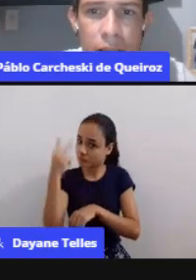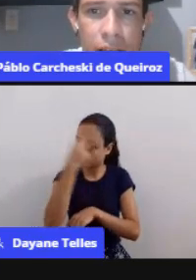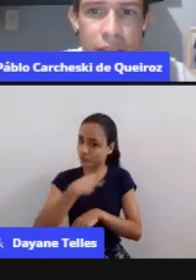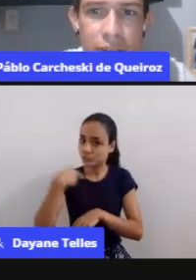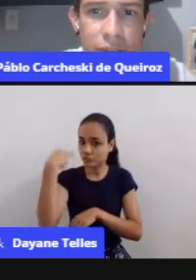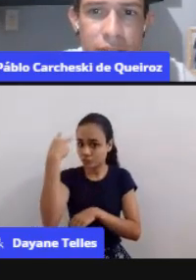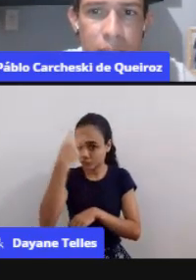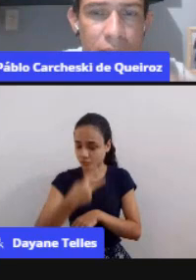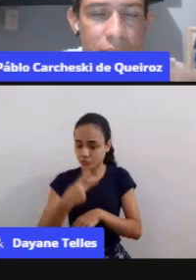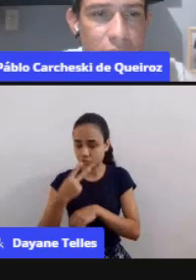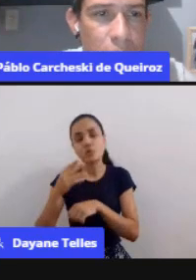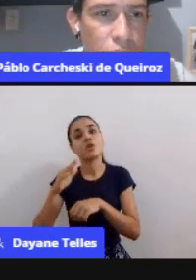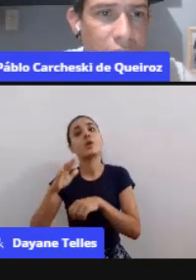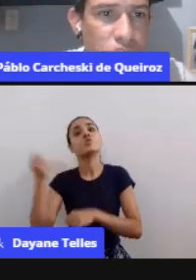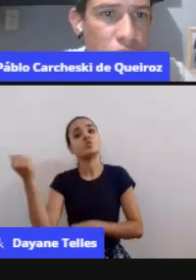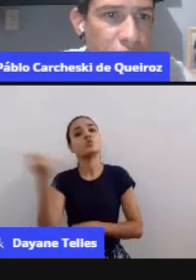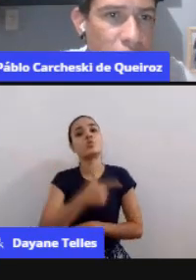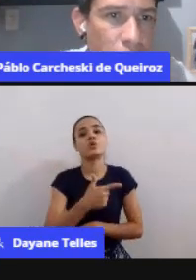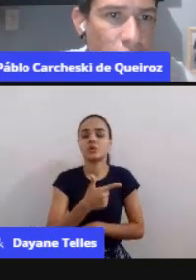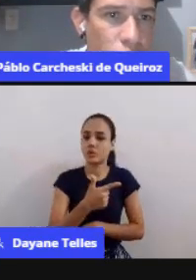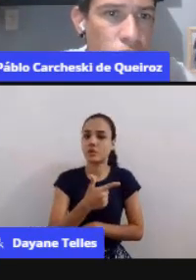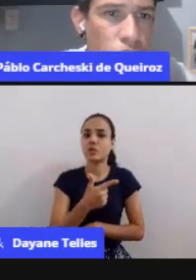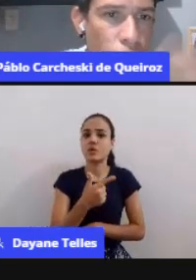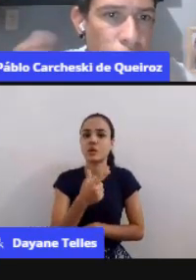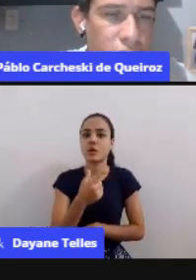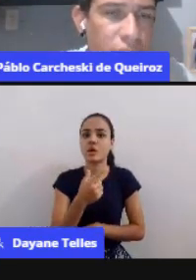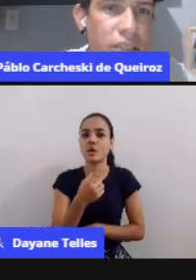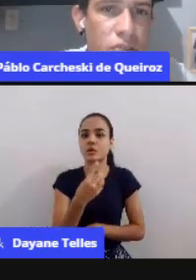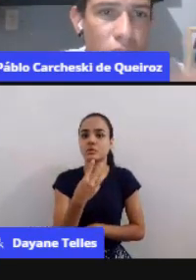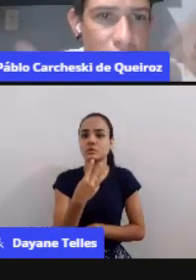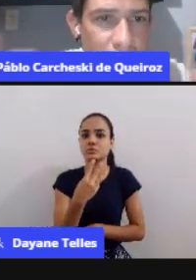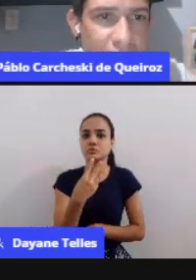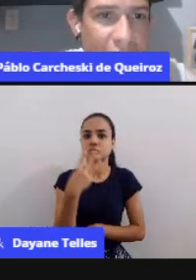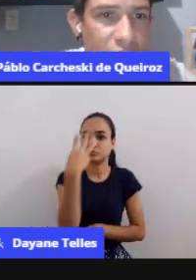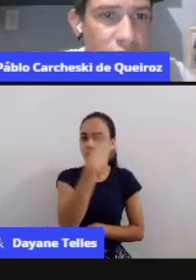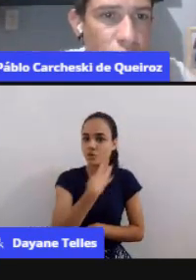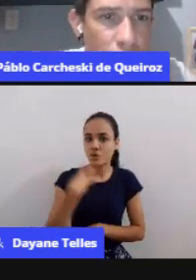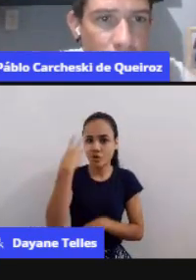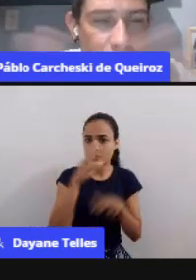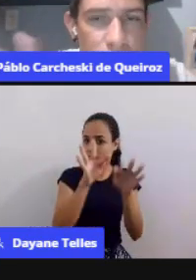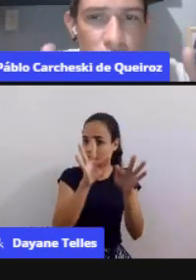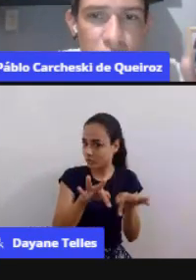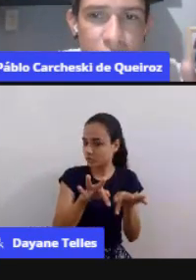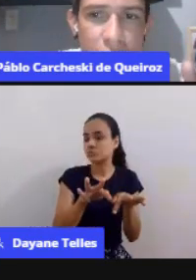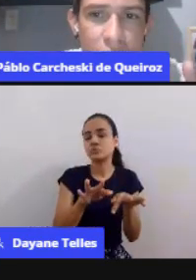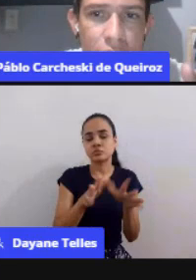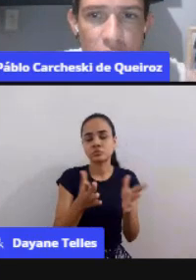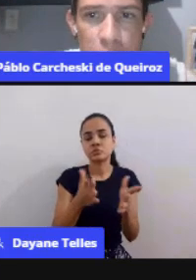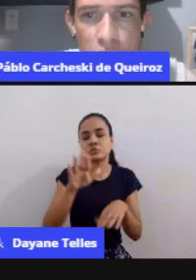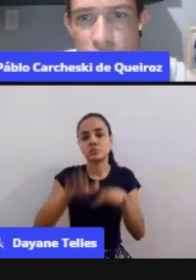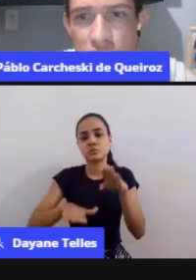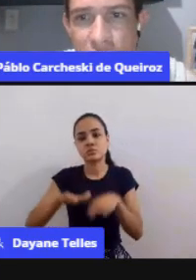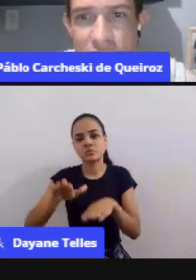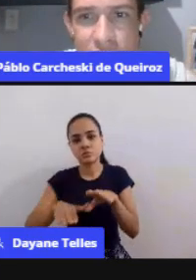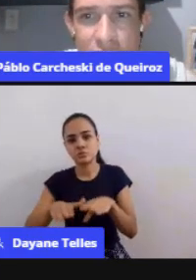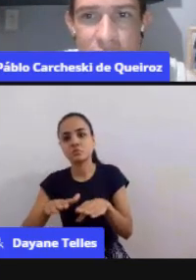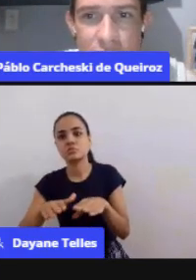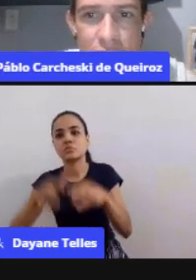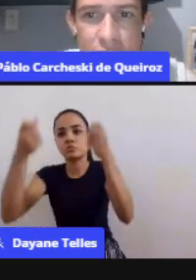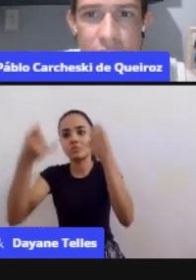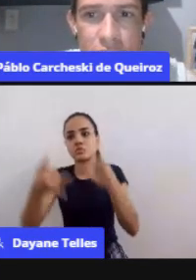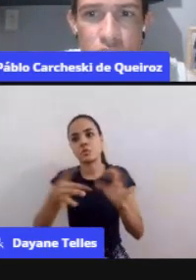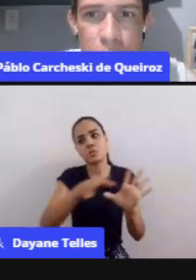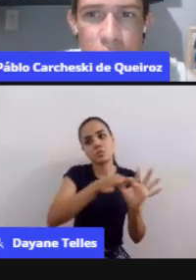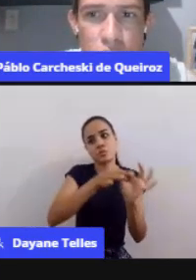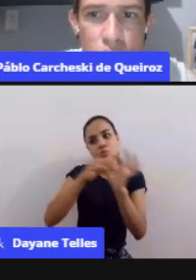Então, dependendo da abordagem que eu vou fazer com o meu aluno, do contexto, das variáveis que eu quero envolver, eu posso dizer que a